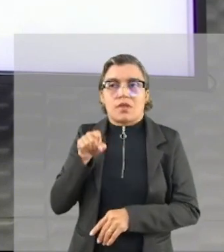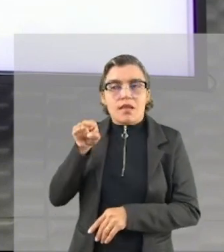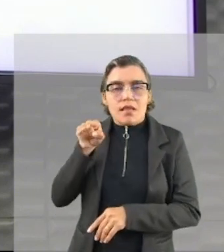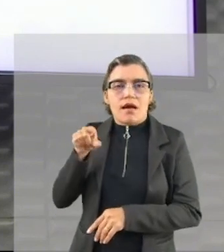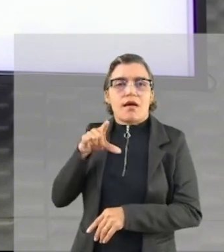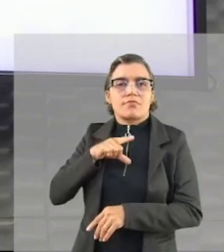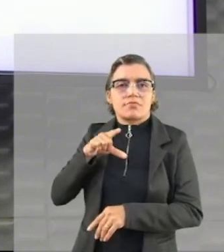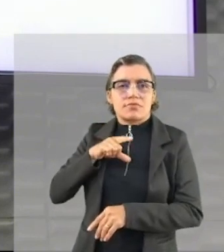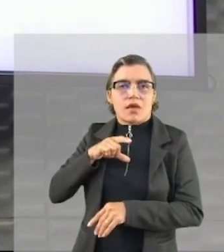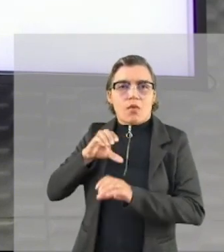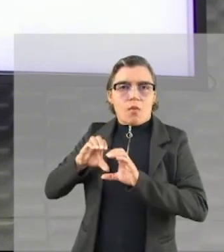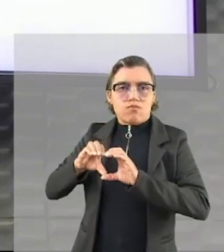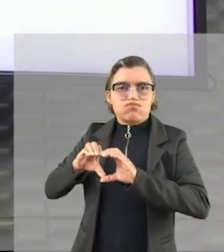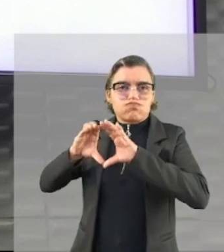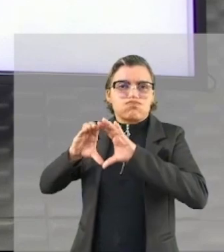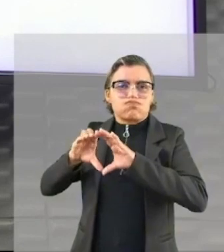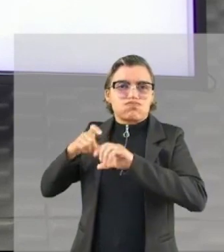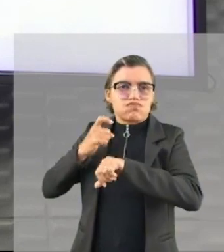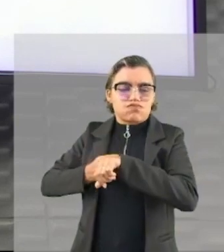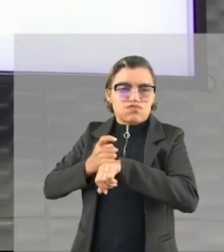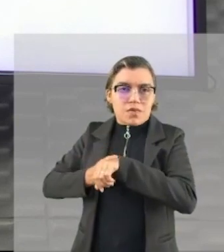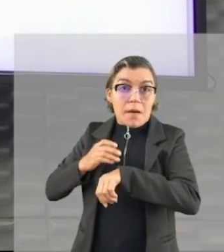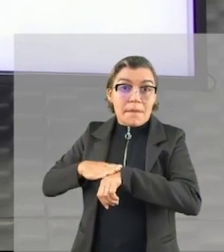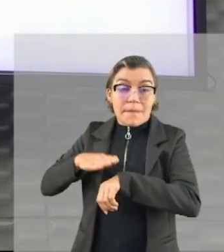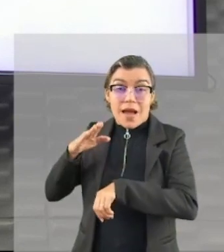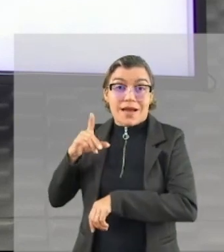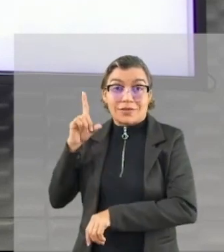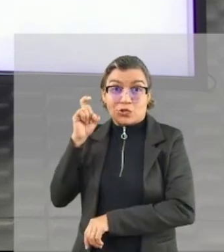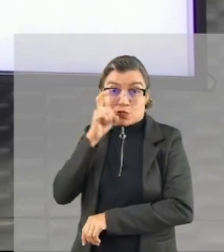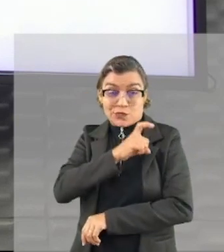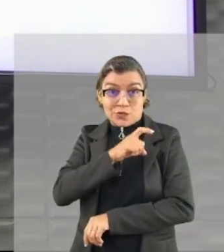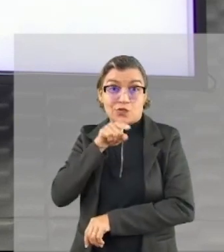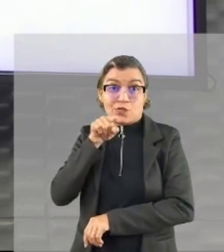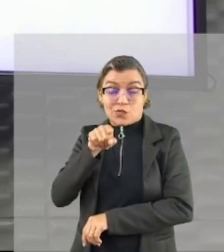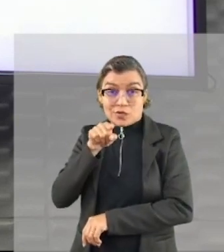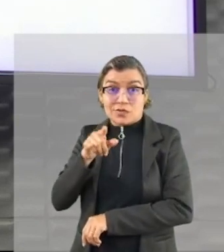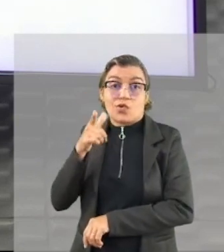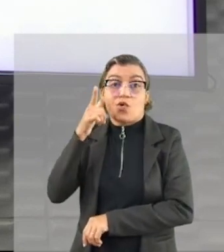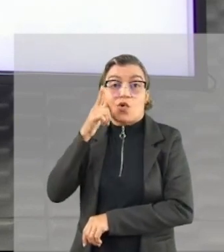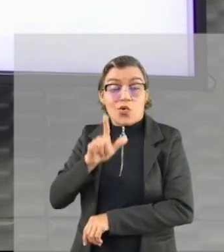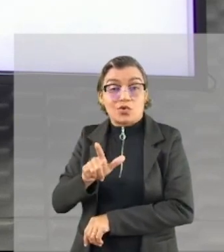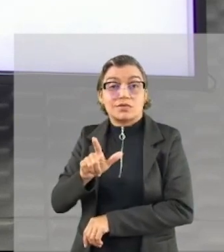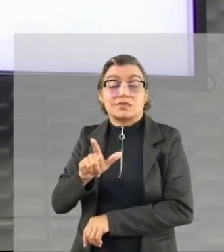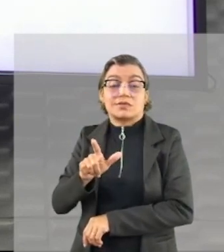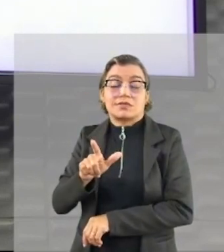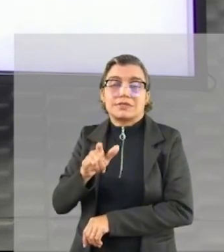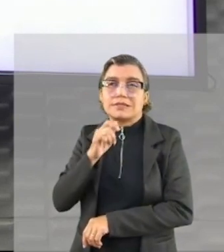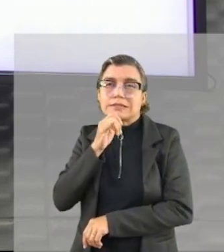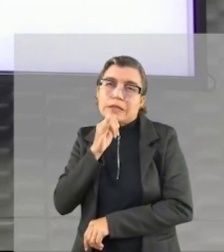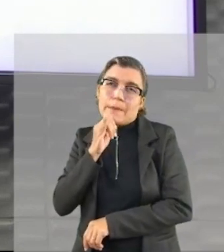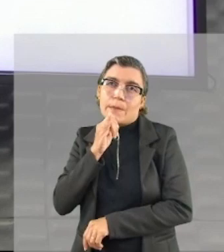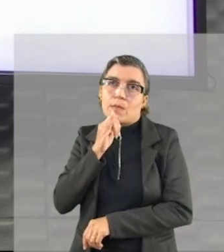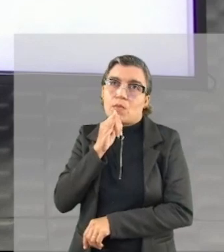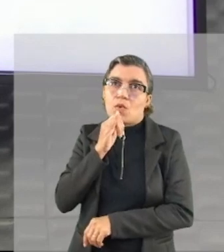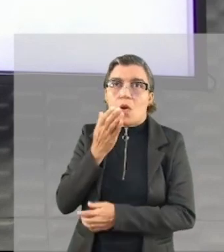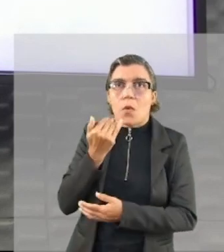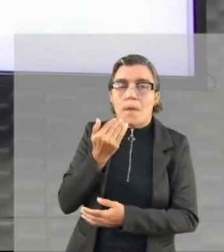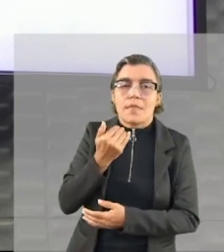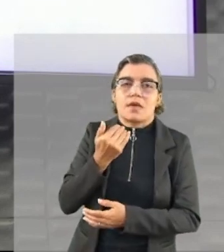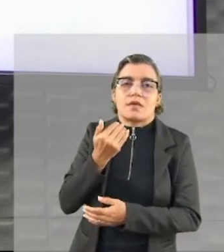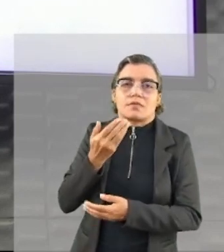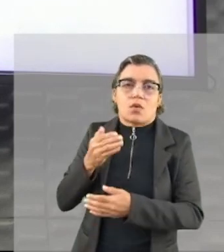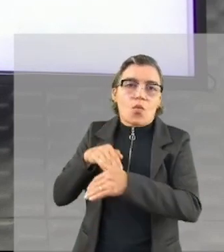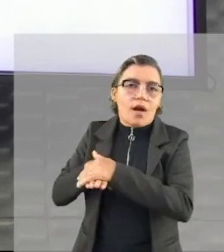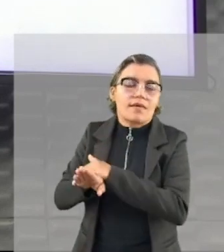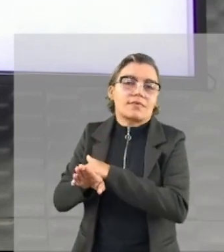no congelador, mais difícil vai ser para você gelar um alimento, para você resfriar uma